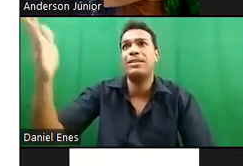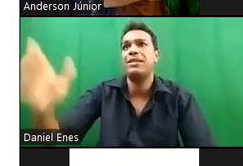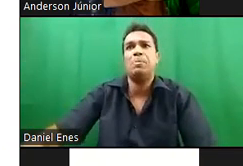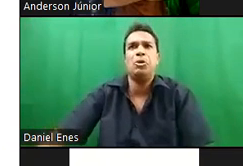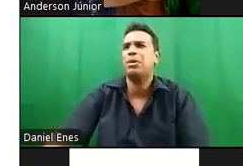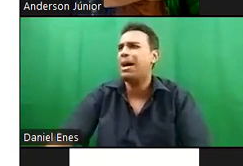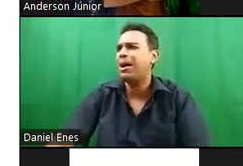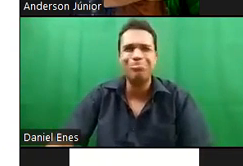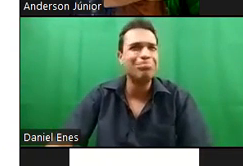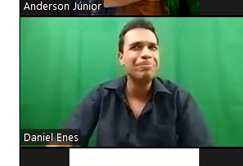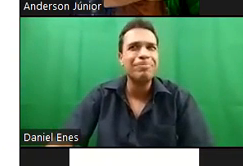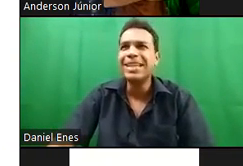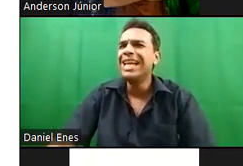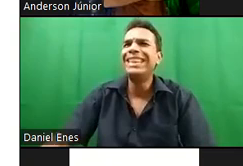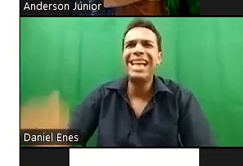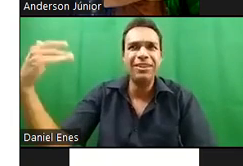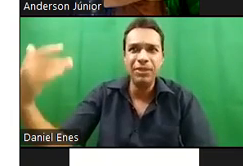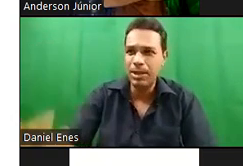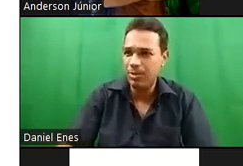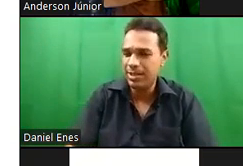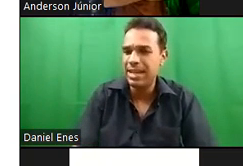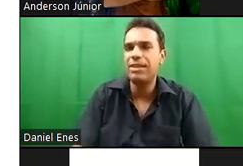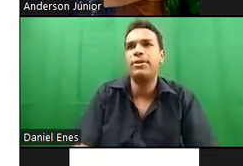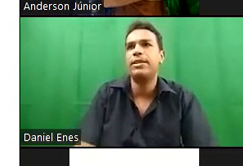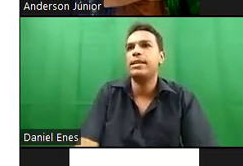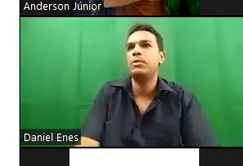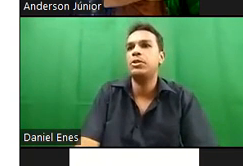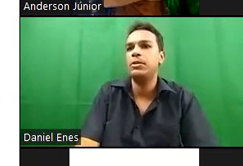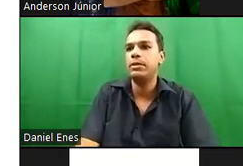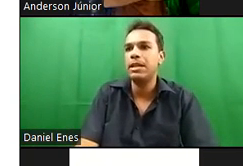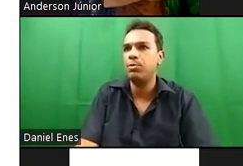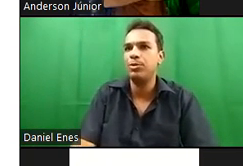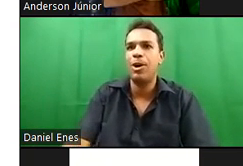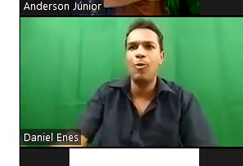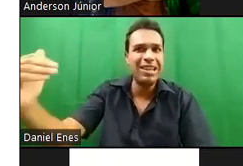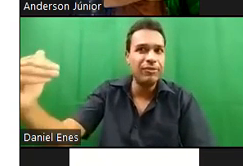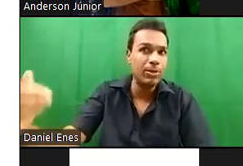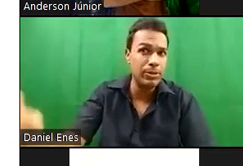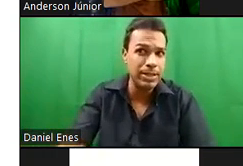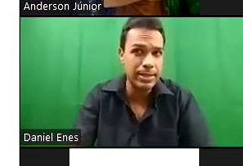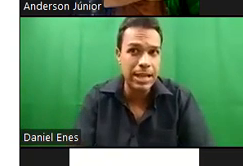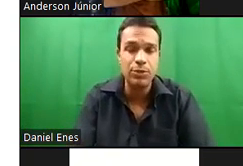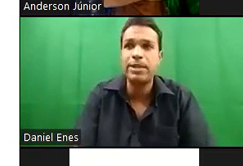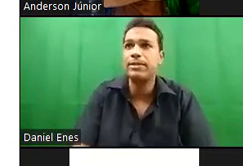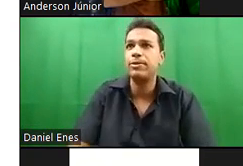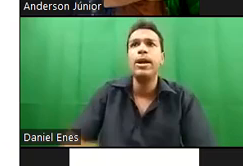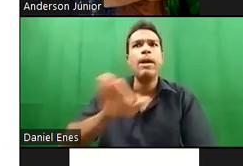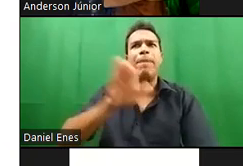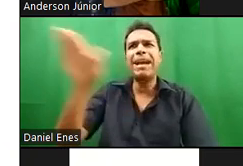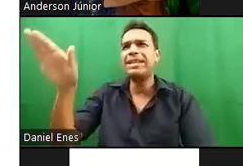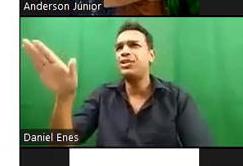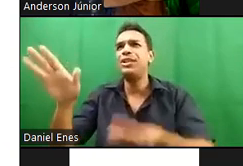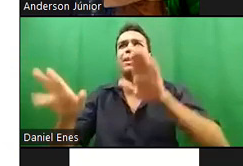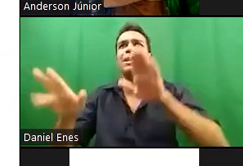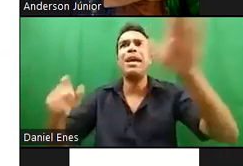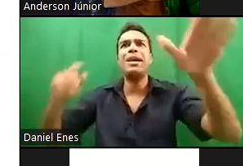língua de sinais no Portugal. Nada a ver com a língua de sinais da França, a língua de sinais de Portugal. Nada a ver com a língua de sinais do Brasil. Pega